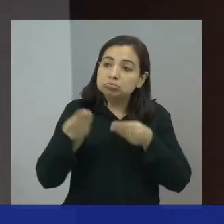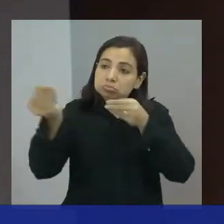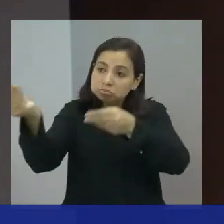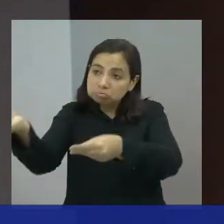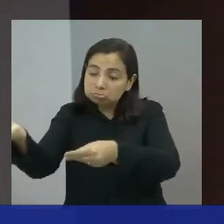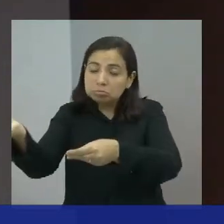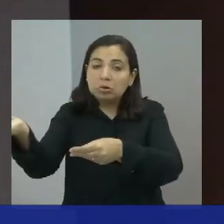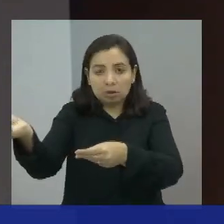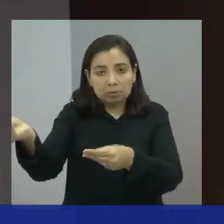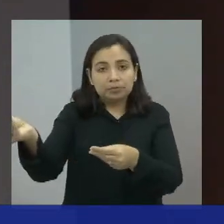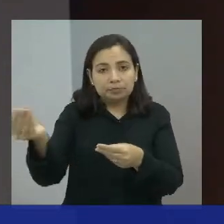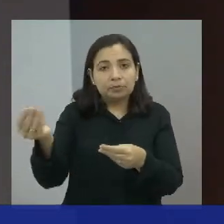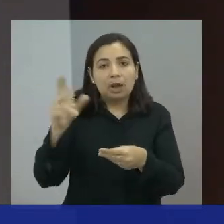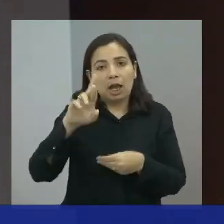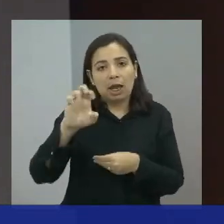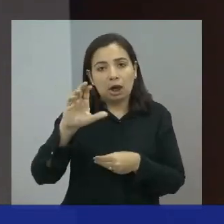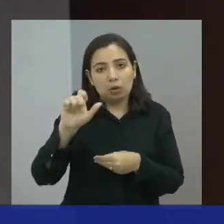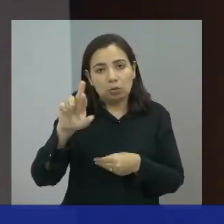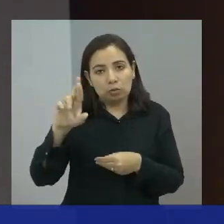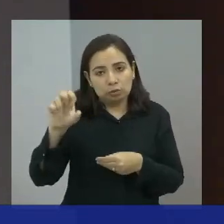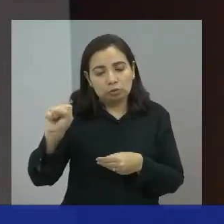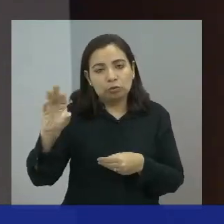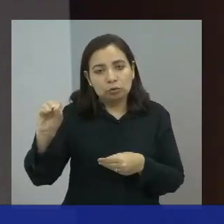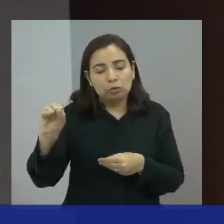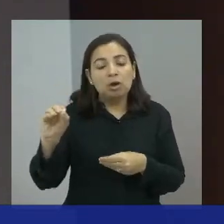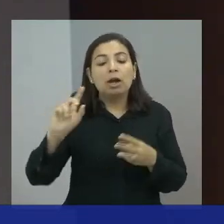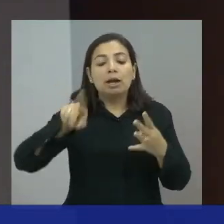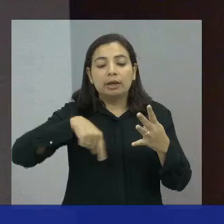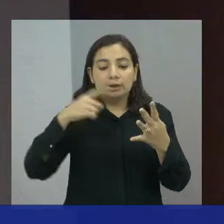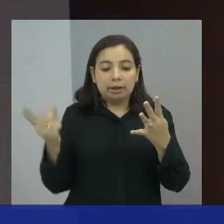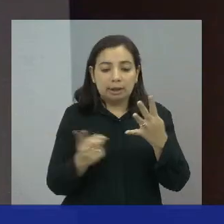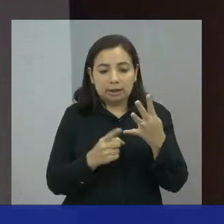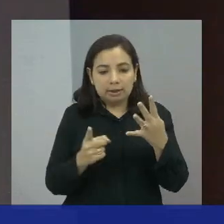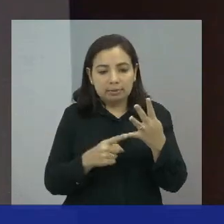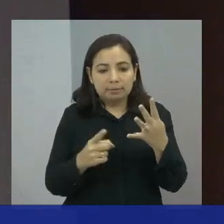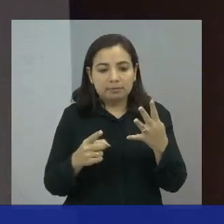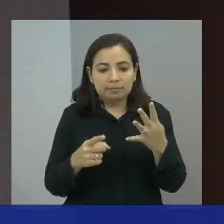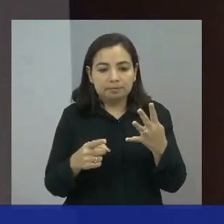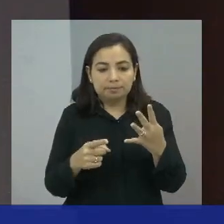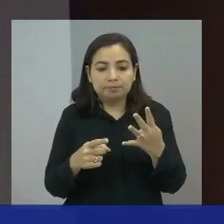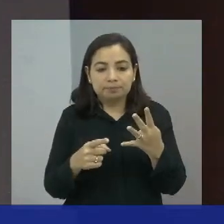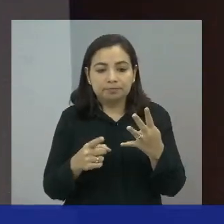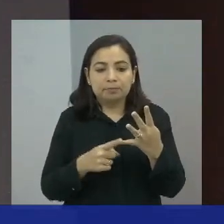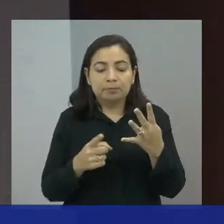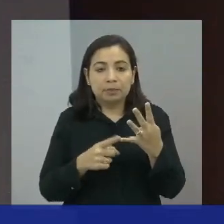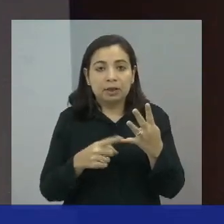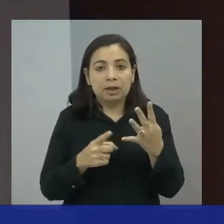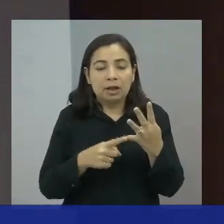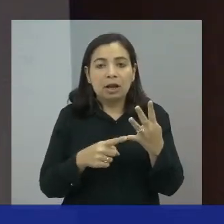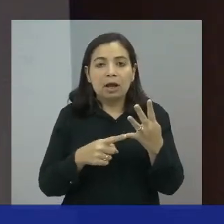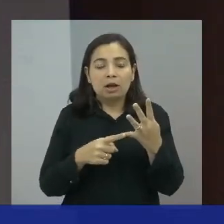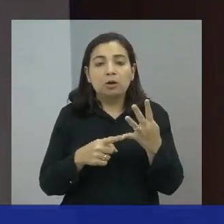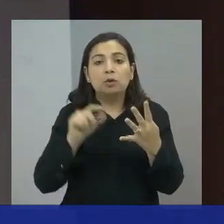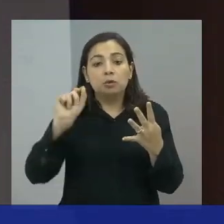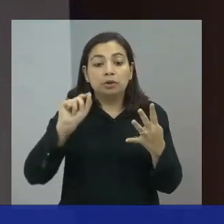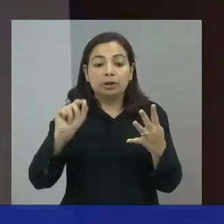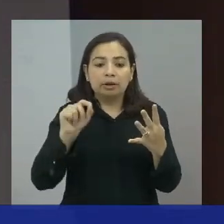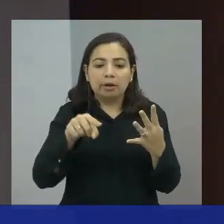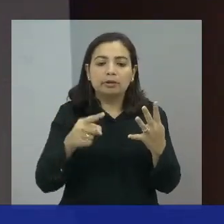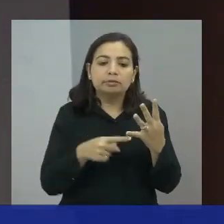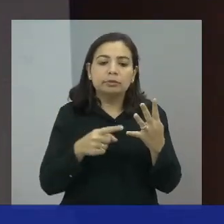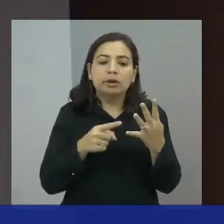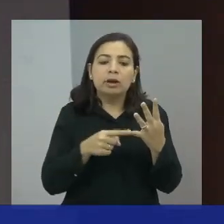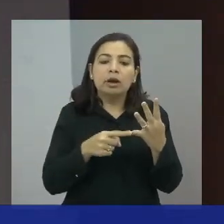última instância administrativa. Depois ocorre o que a gente chama de trânsito em julgado, o processo não comporta mais nenhuma outra